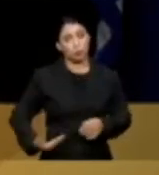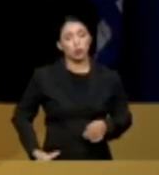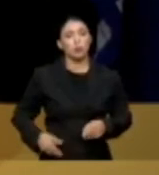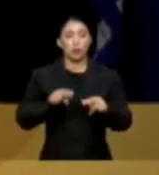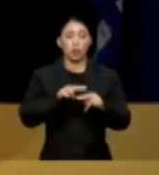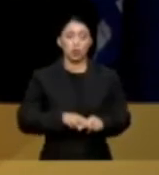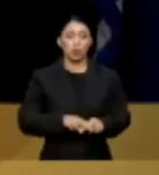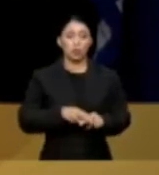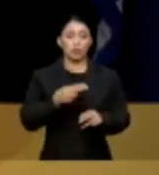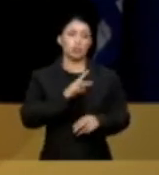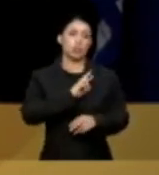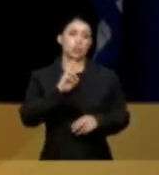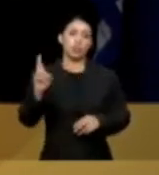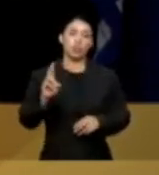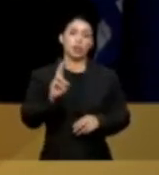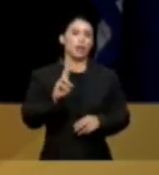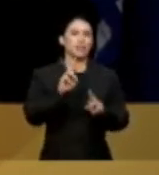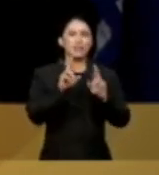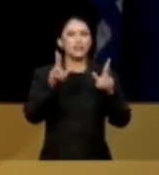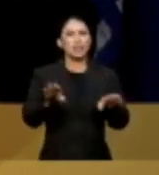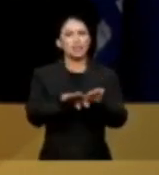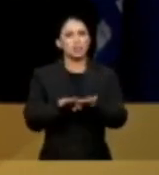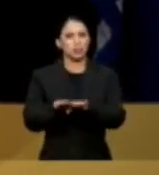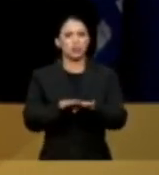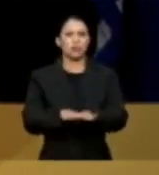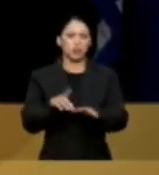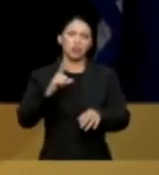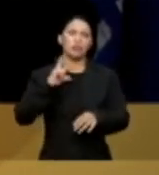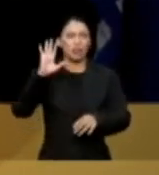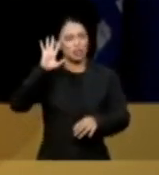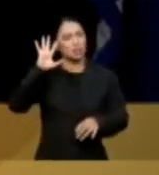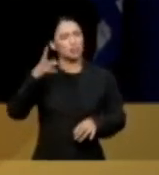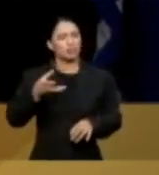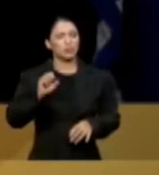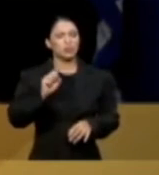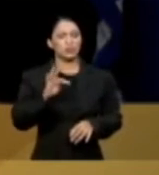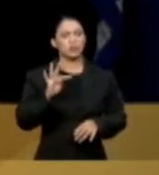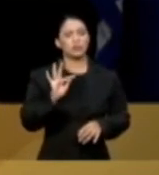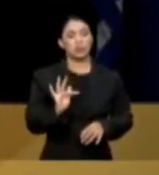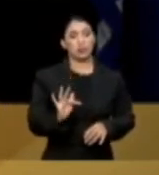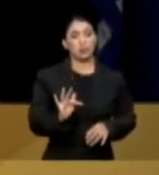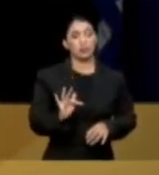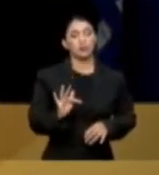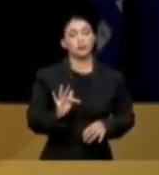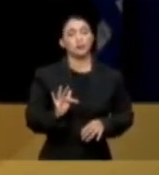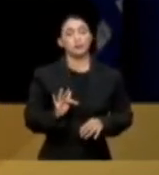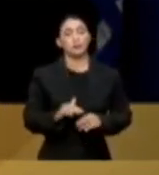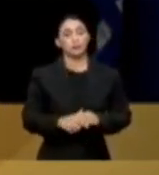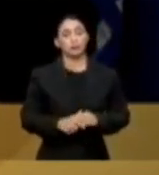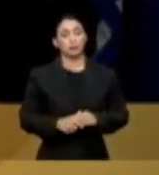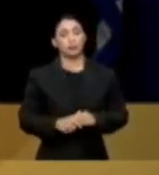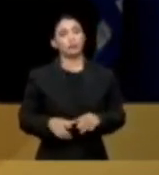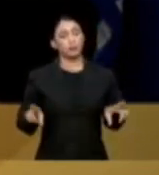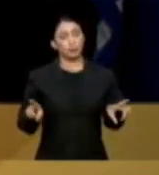religiosa não se concilia com a isonomia. Inclusive, há decisões do STF nesse sentido. Todavia,